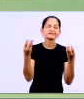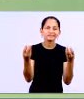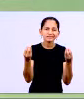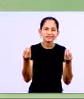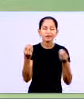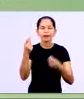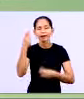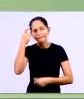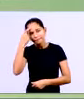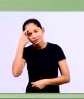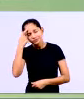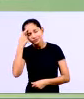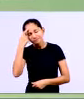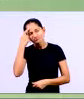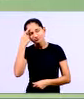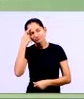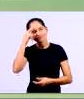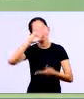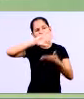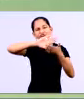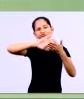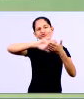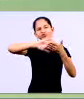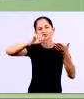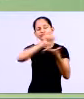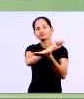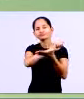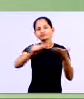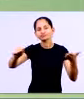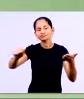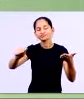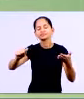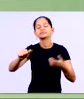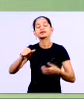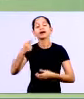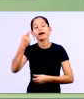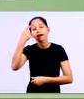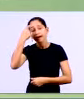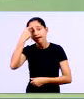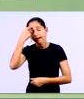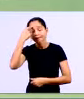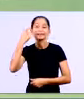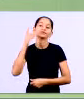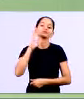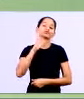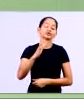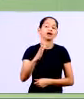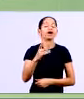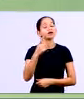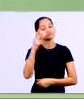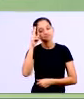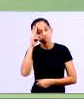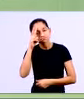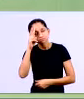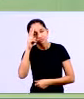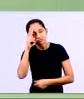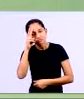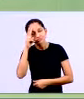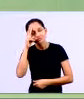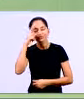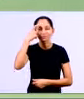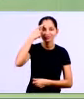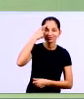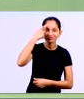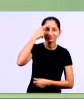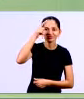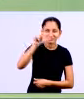Ele apagou. Ele apagou a palavra voo. Como um voo em suas lembranças sem acento. Ele repensou